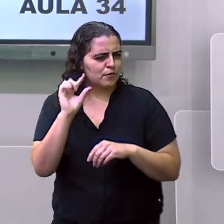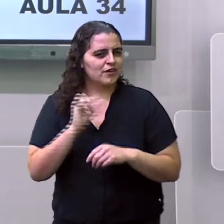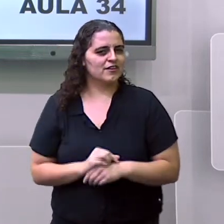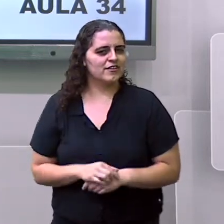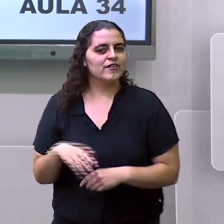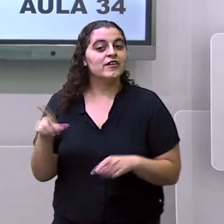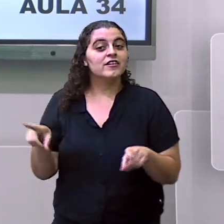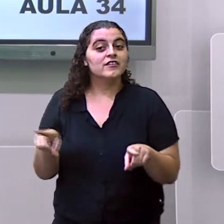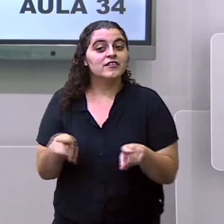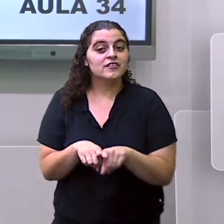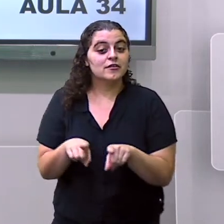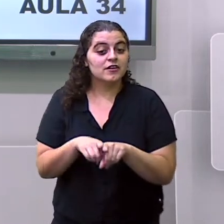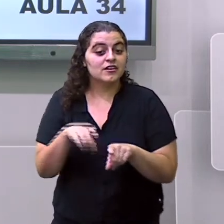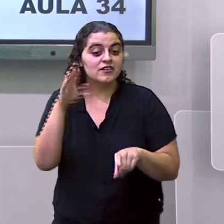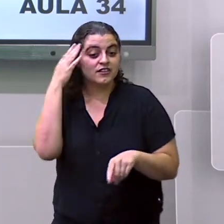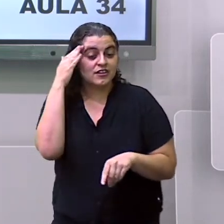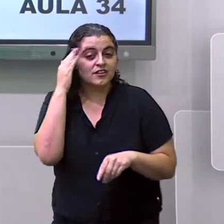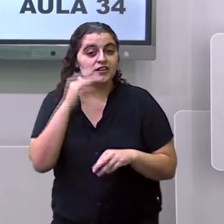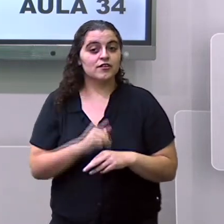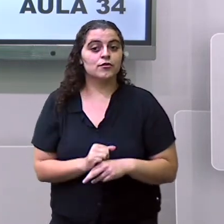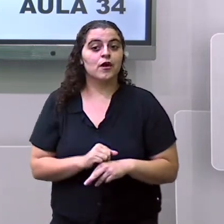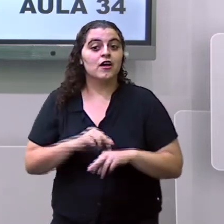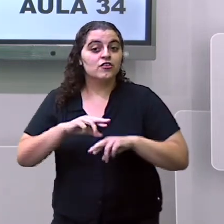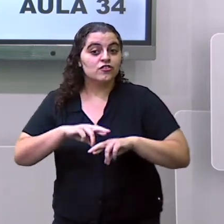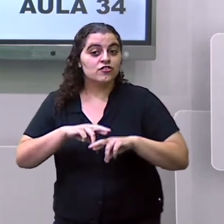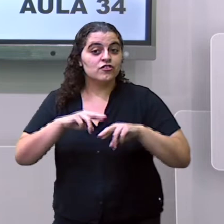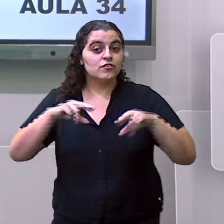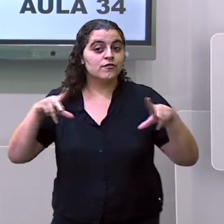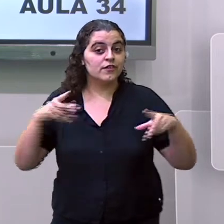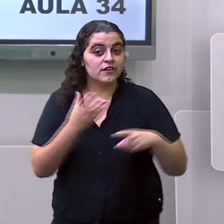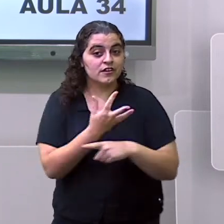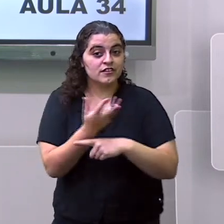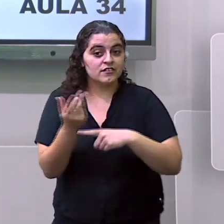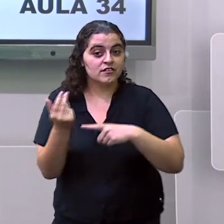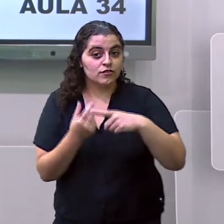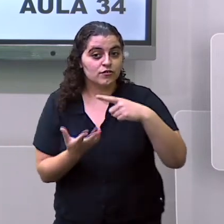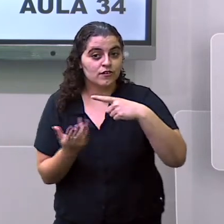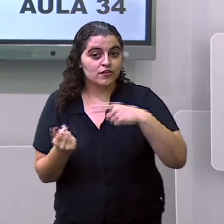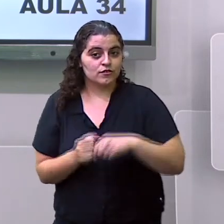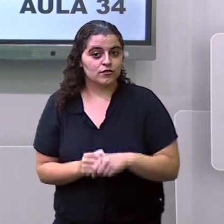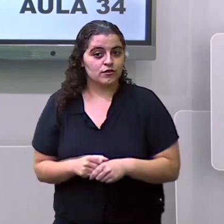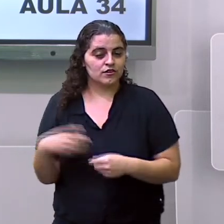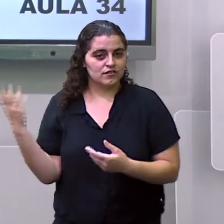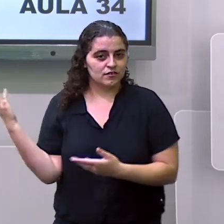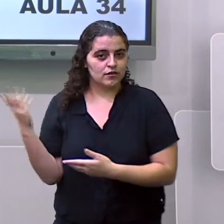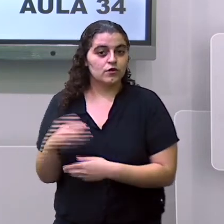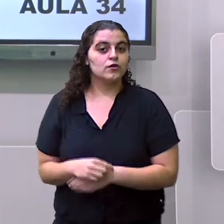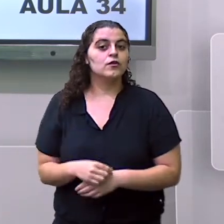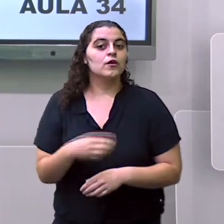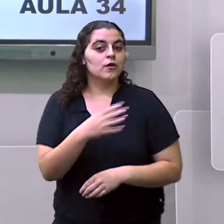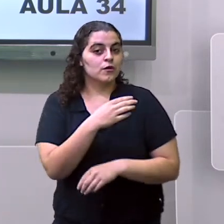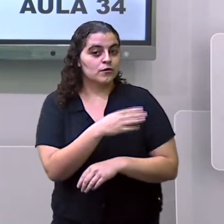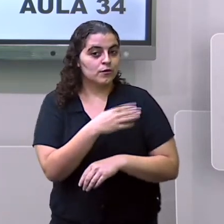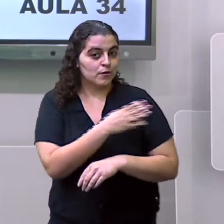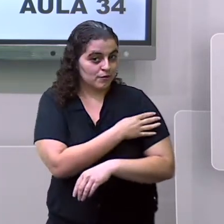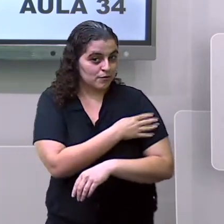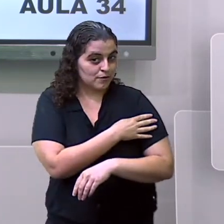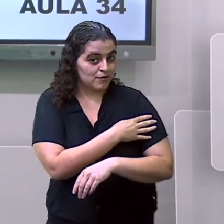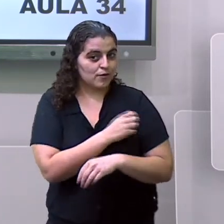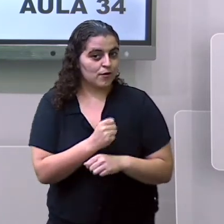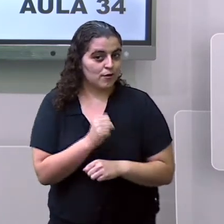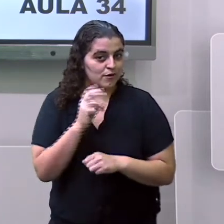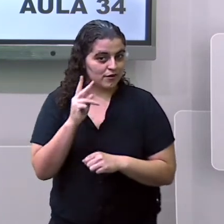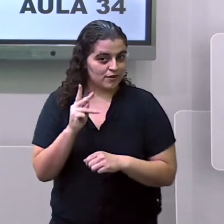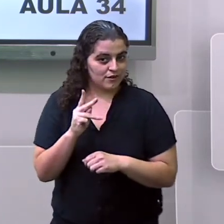agora entendendo quais são os tipos de frações nós trabalhamos no período aqui do quarto ano, ok? É